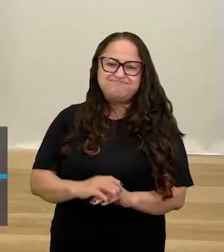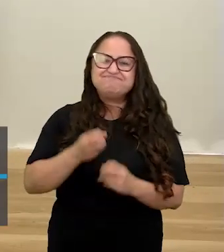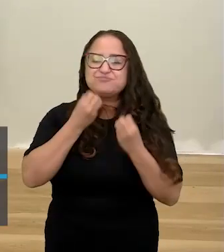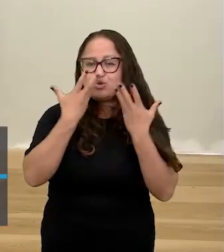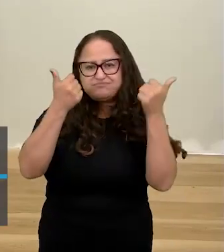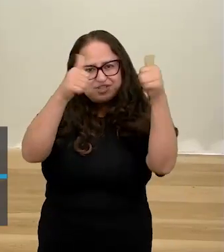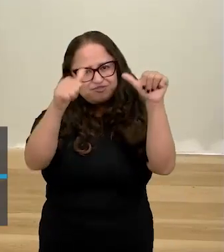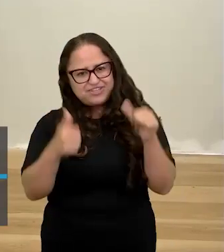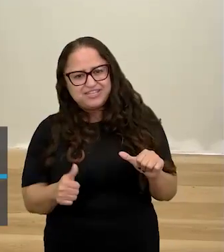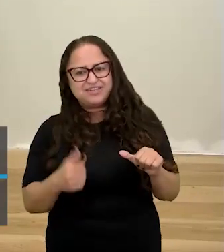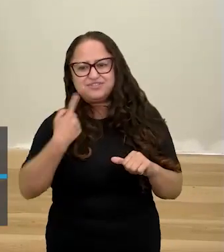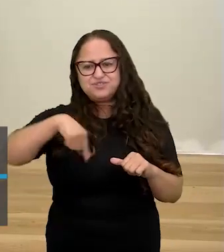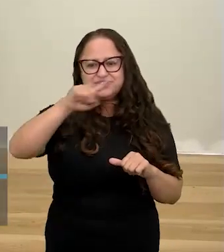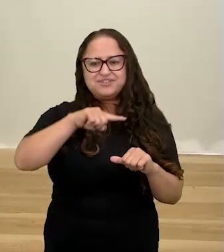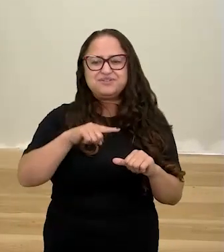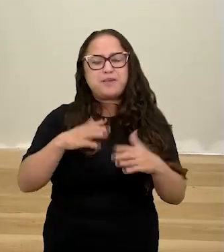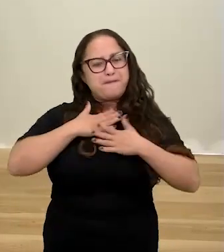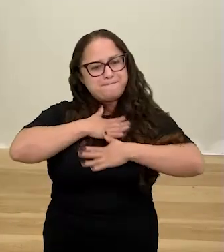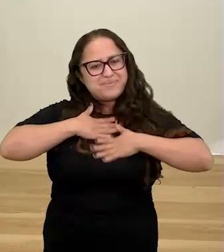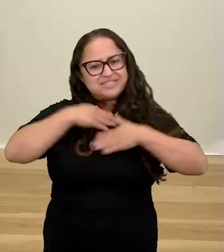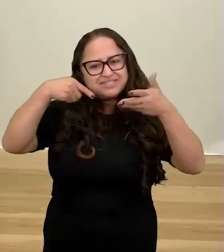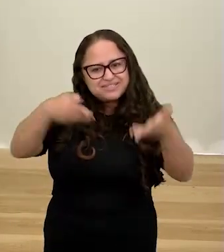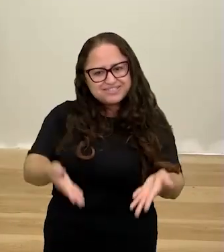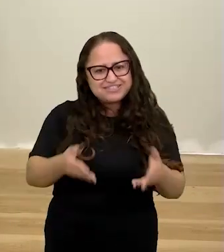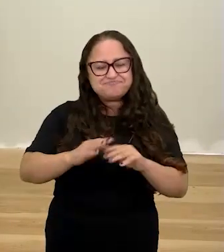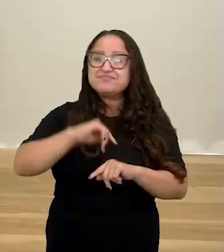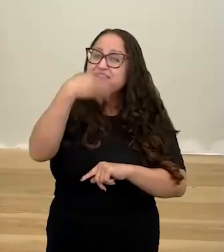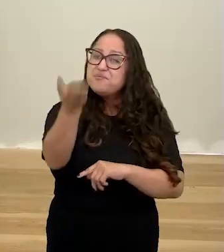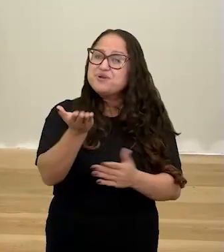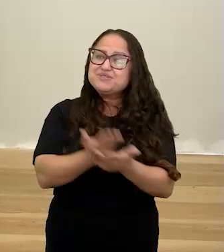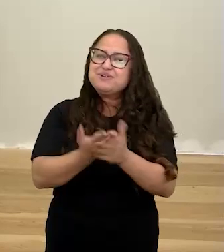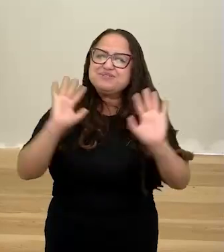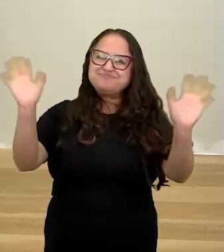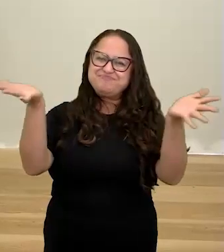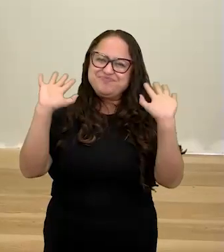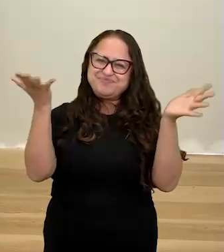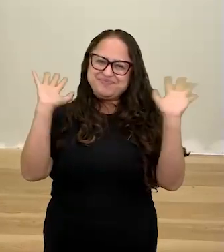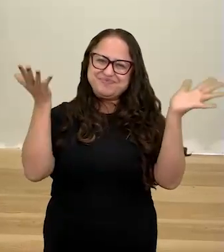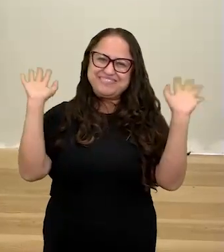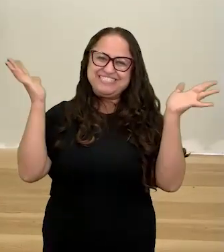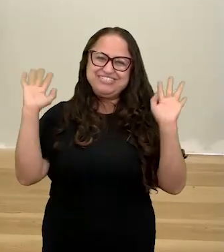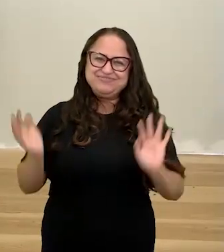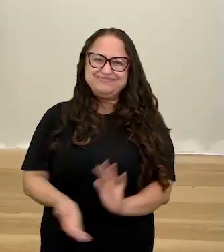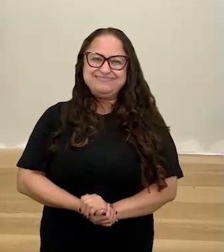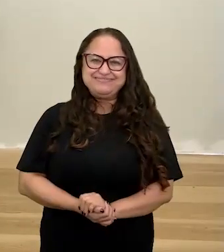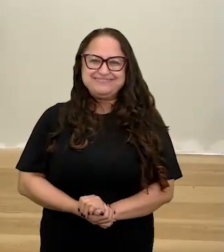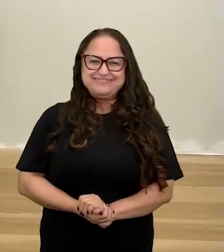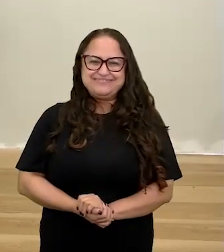avaliar nossa aula no QR Code, sempre um prazer estar com vocês aqui e até a próxima, né, Ti? Tchau, até mais.